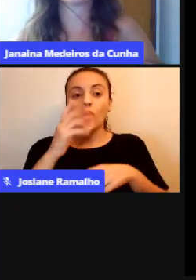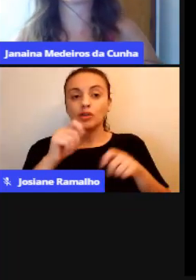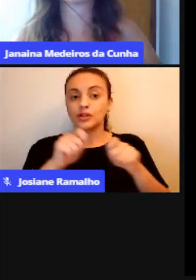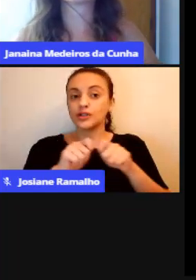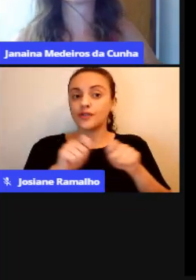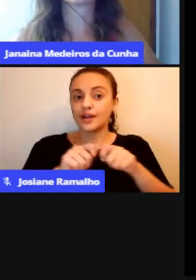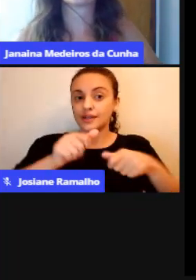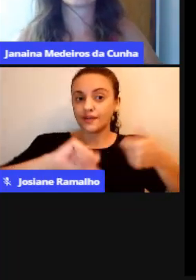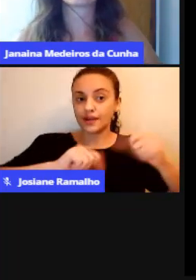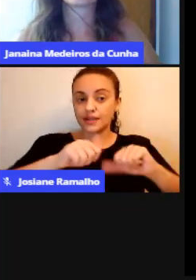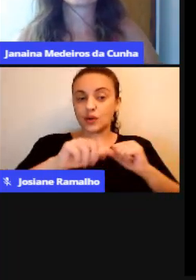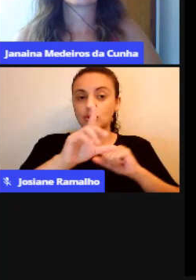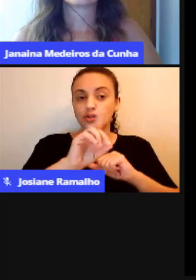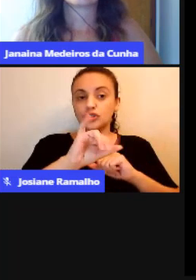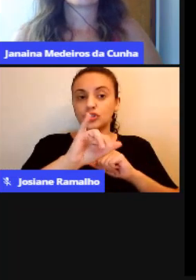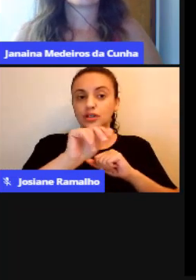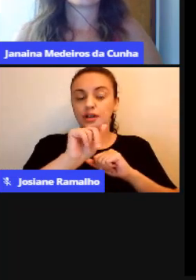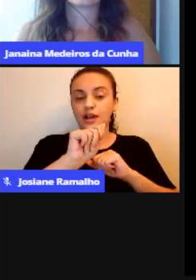estar falando um pouquinho sobre ela,